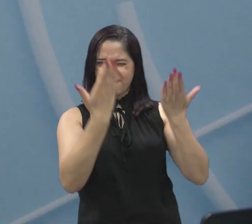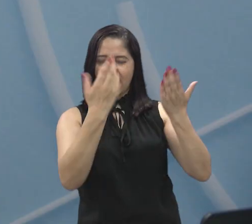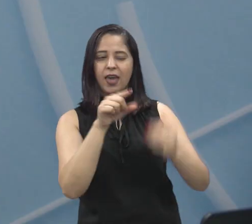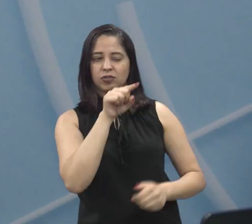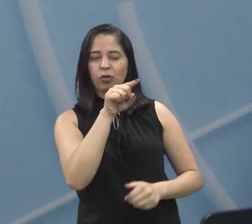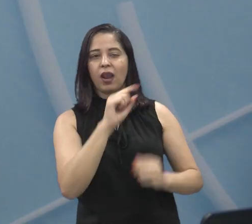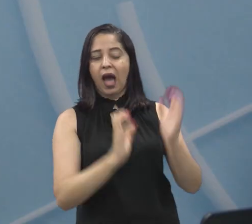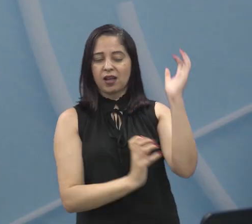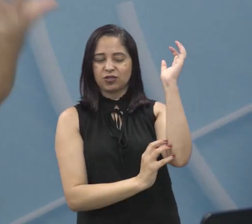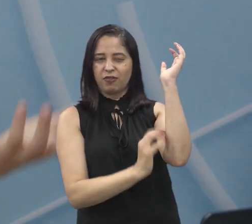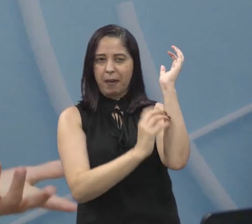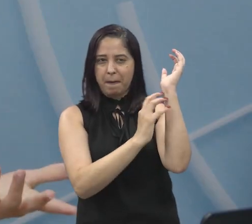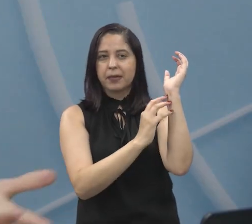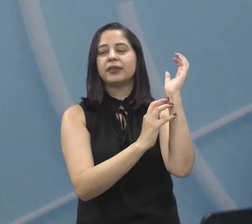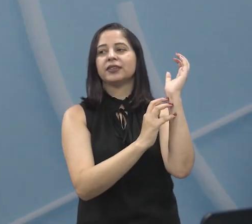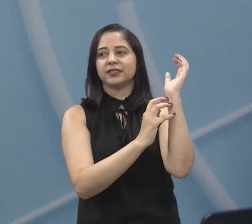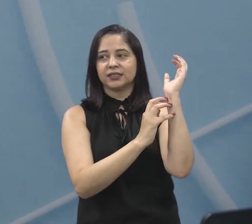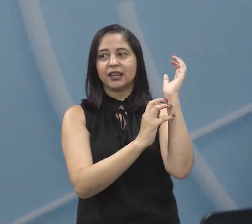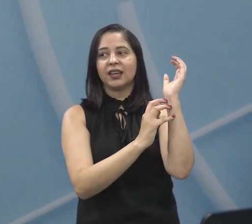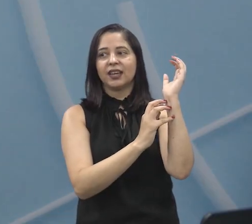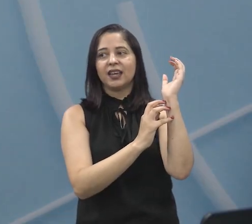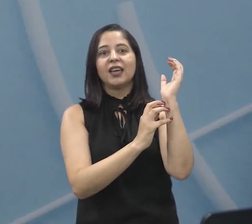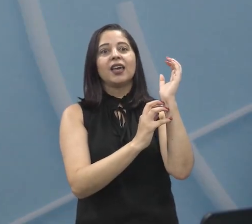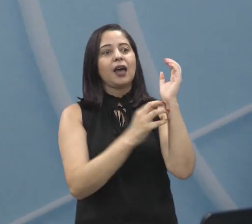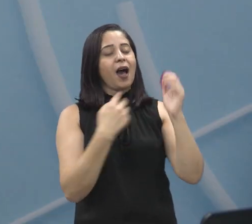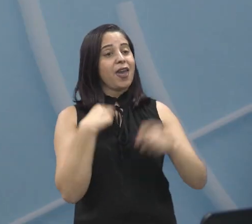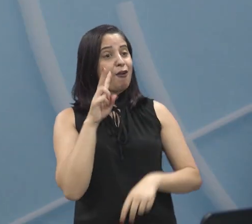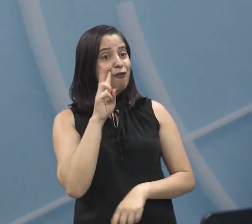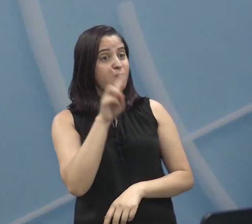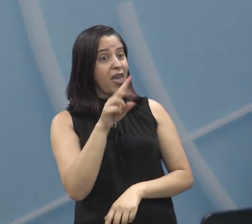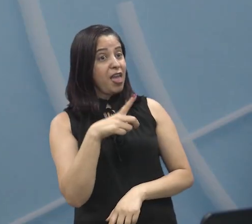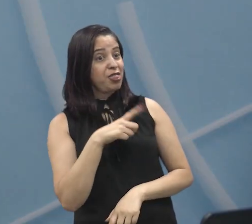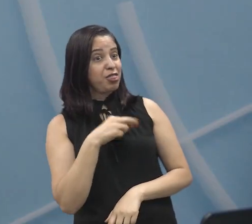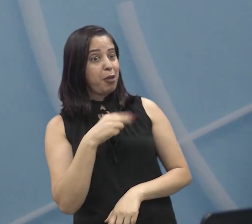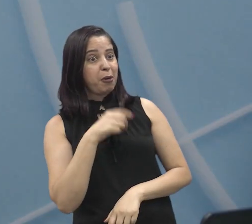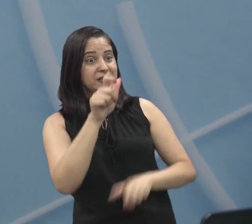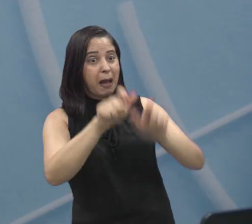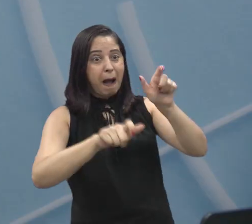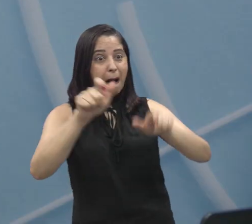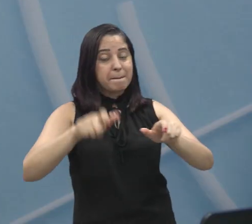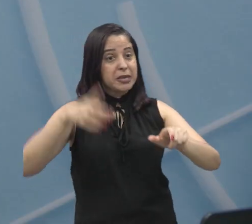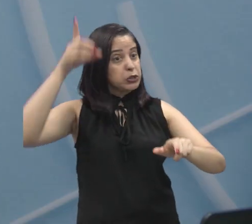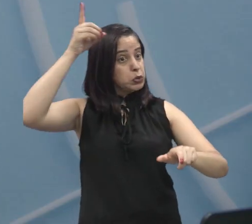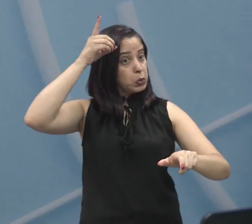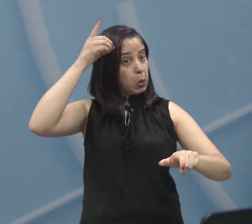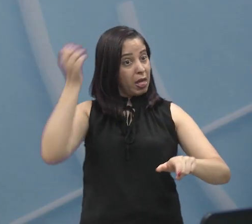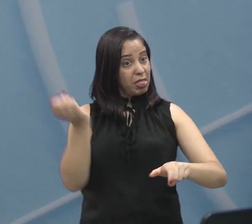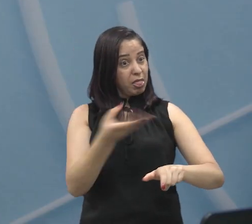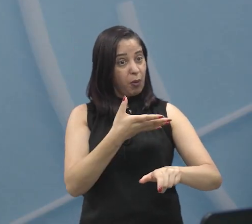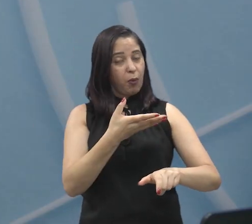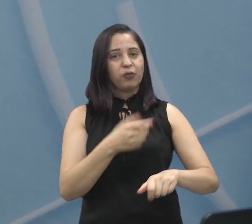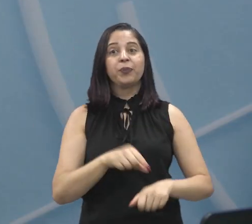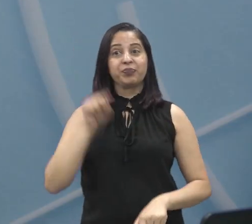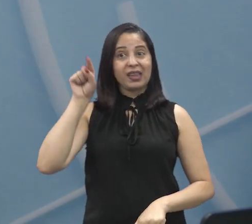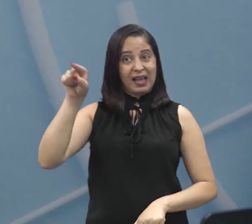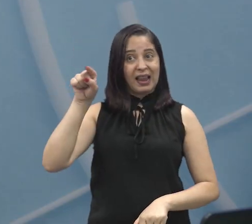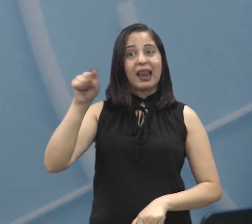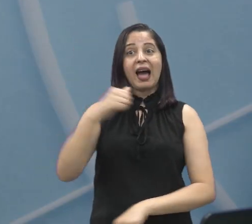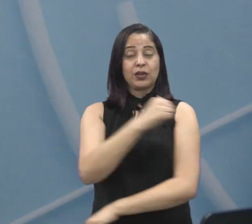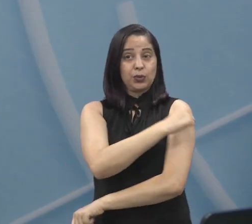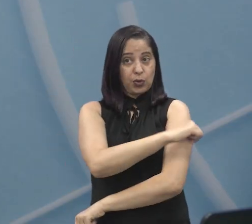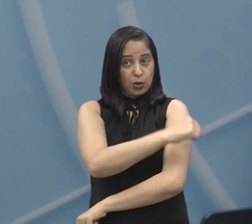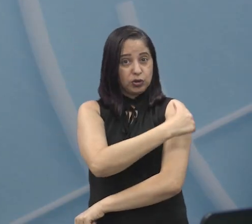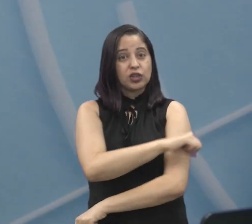pessoas envolvidas, a gente muitas vezes descobre novos talentos também. A Flip em Paraty, no litoral sul do Rio de Janeiro também,